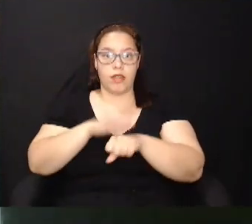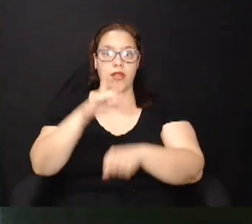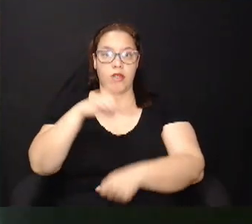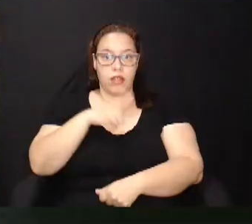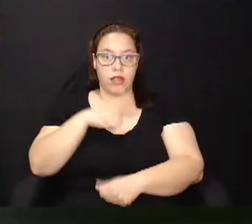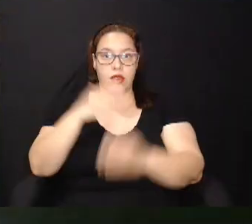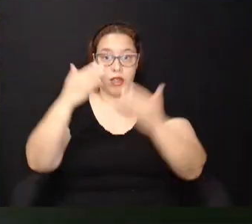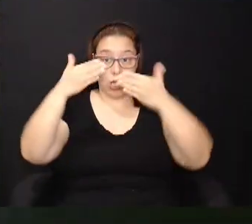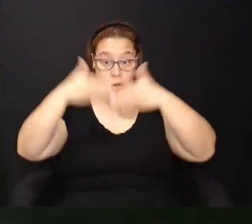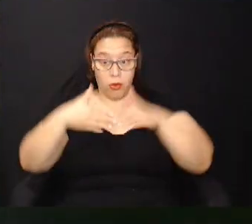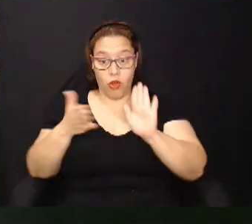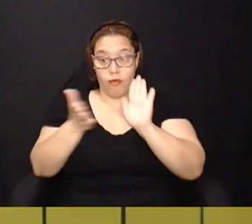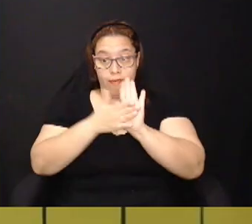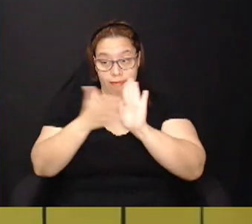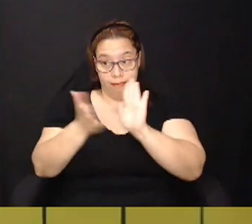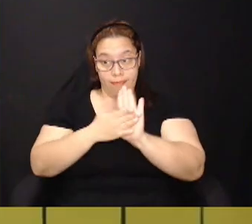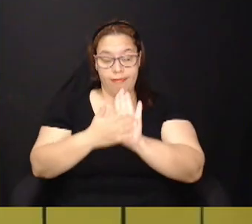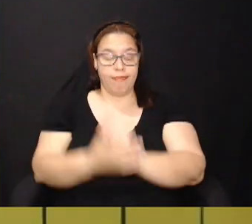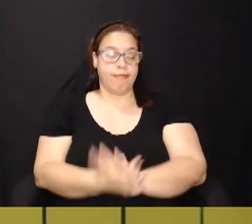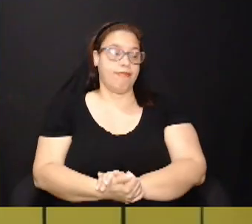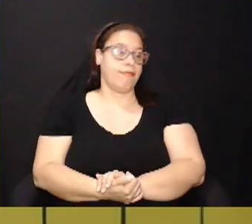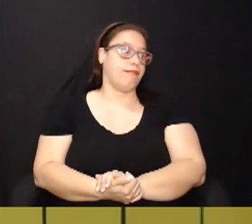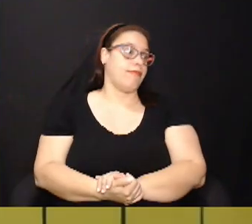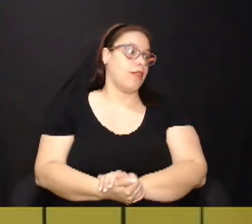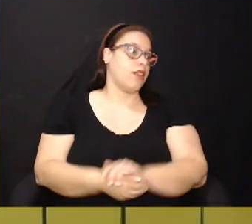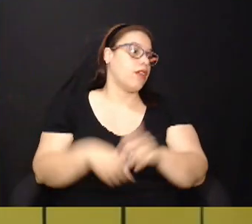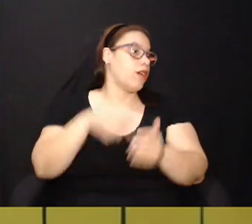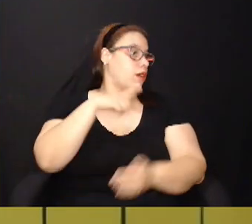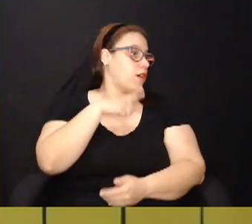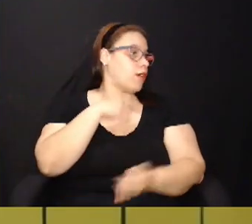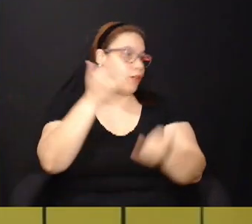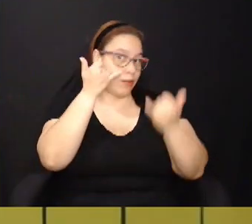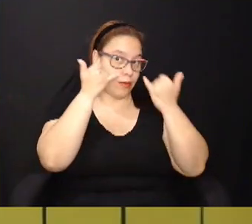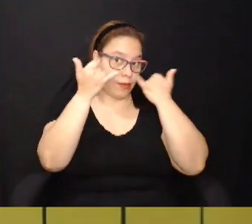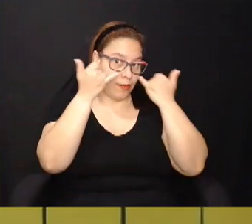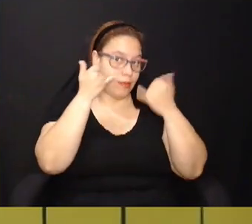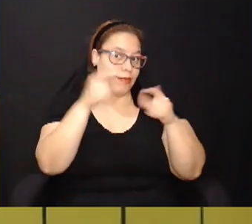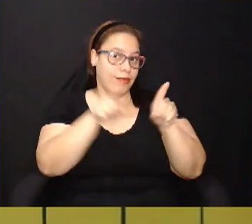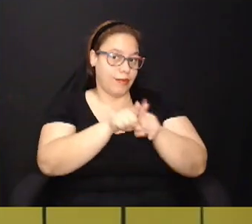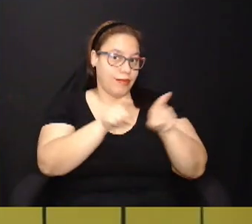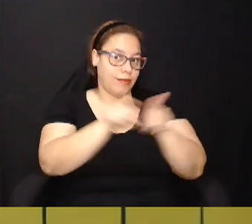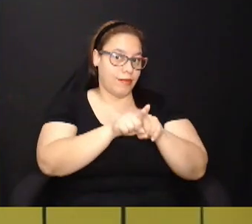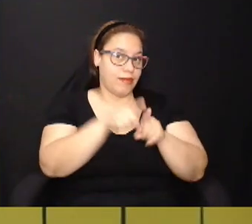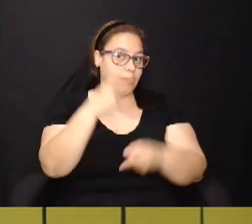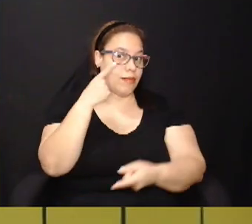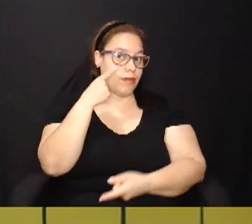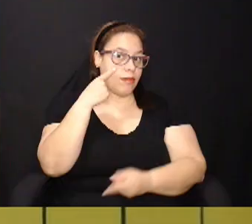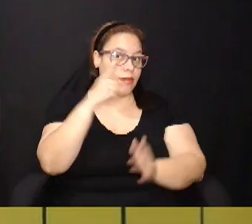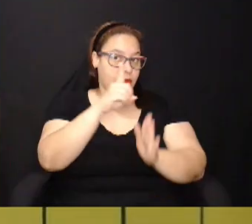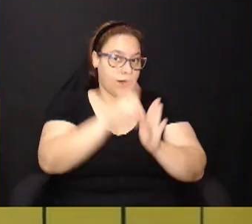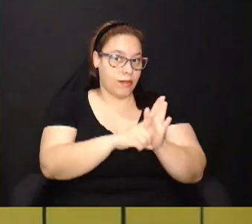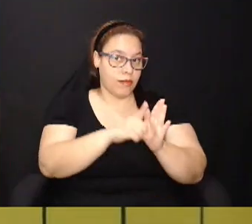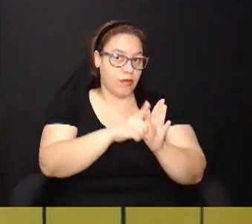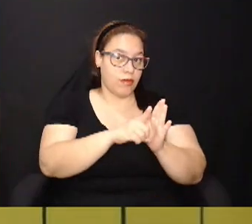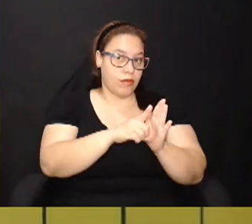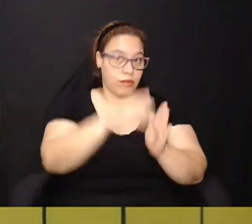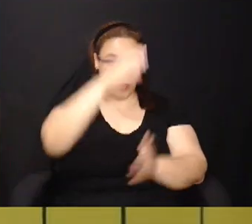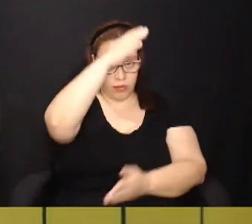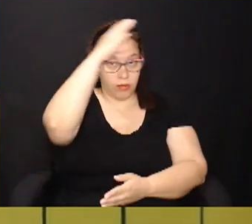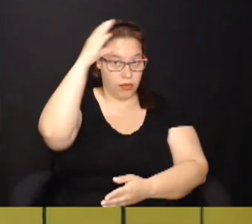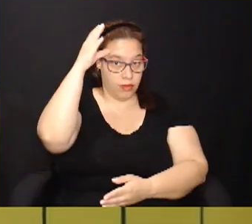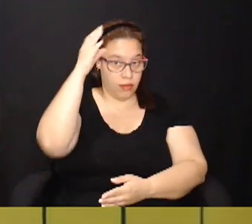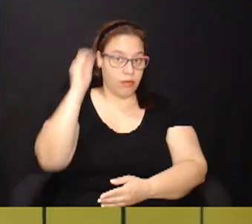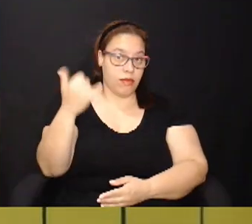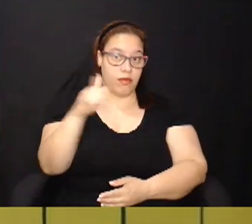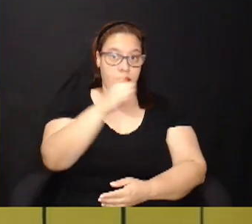direito. E quem tem informação também. Olha, gente, os direitos dos passageiros aéreos